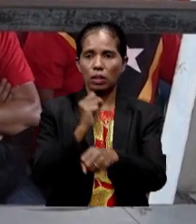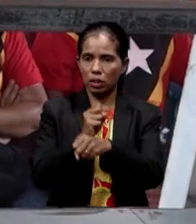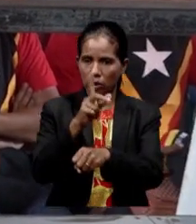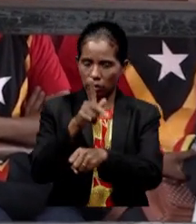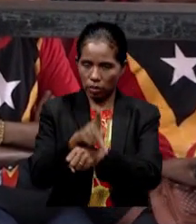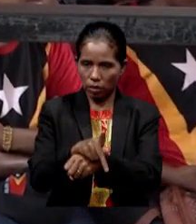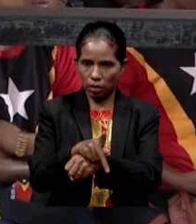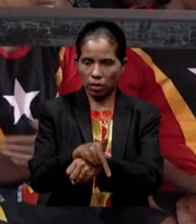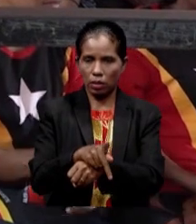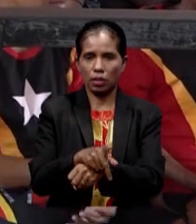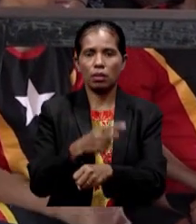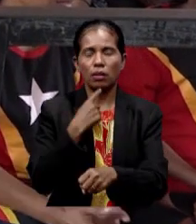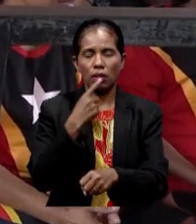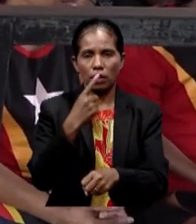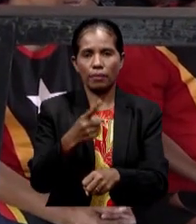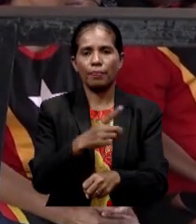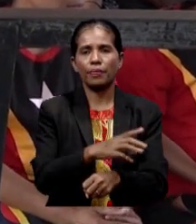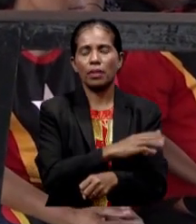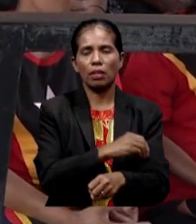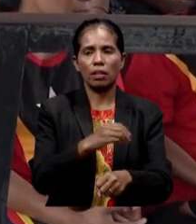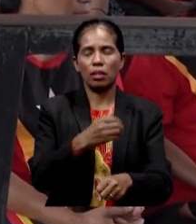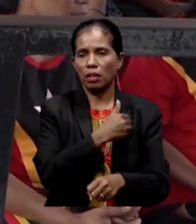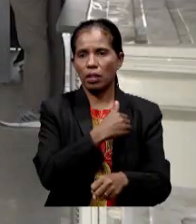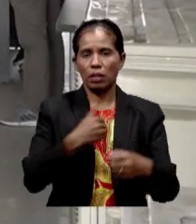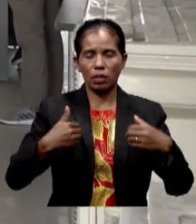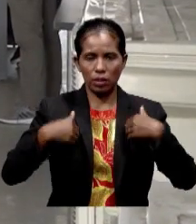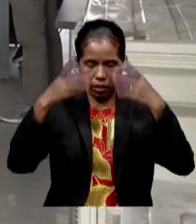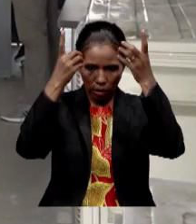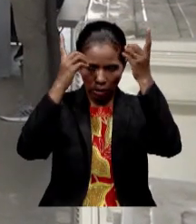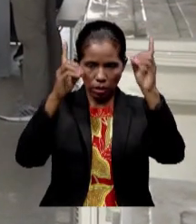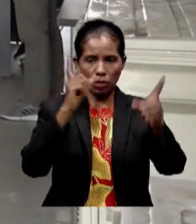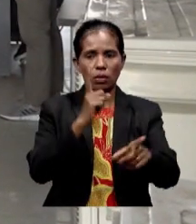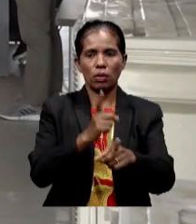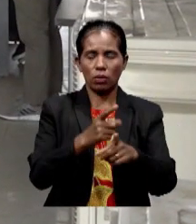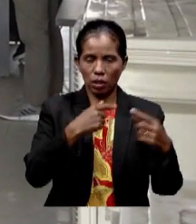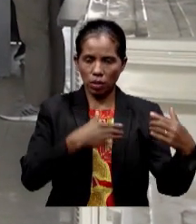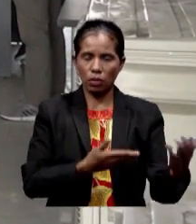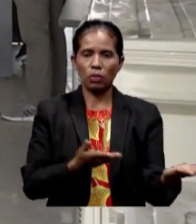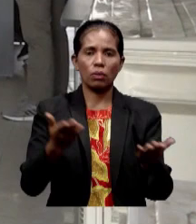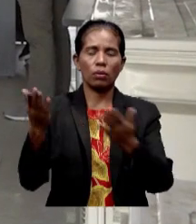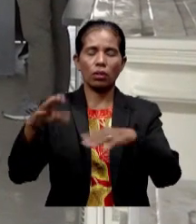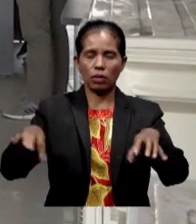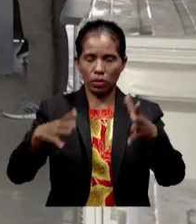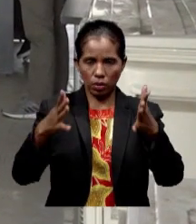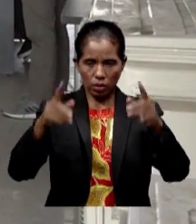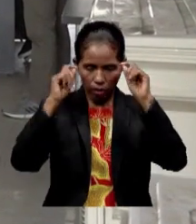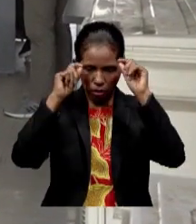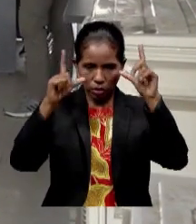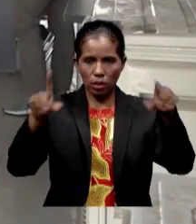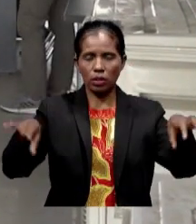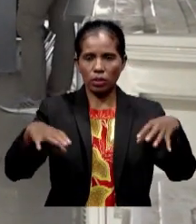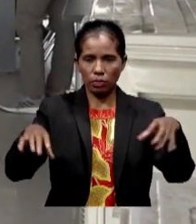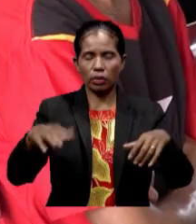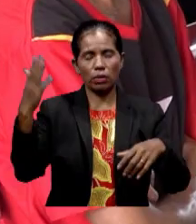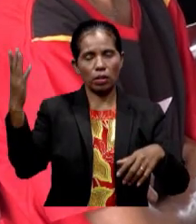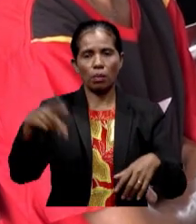formação profissional emprego KCFOP se deu que a decisão certa ato haruka trabalhador timoruan ba serviço e a Polônia tamba